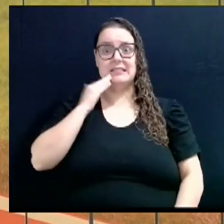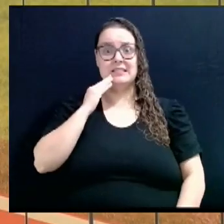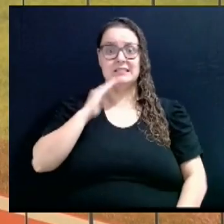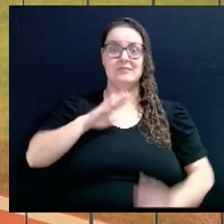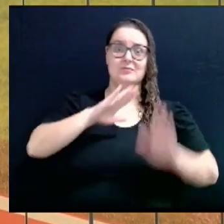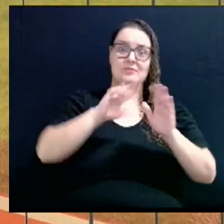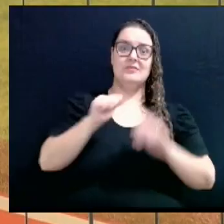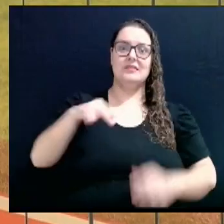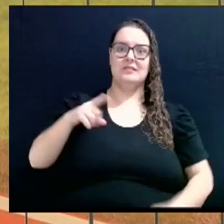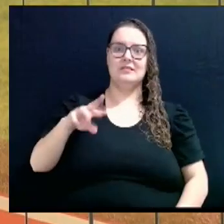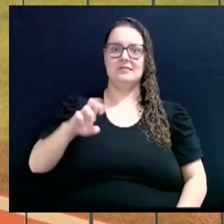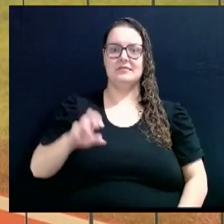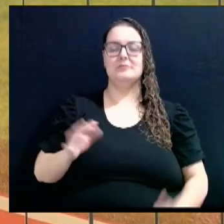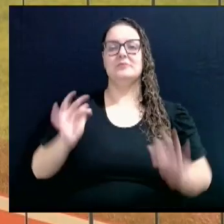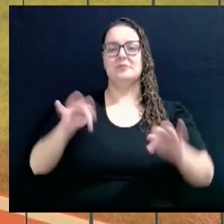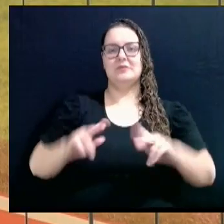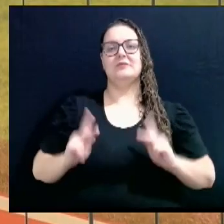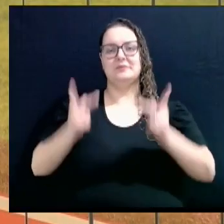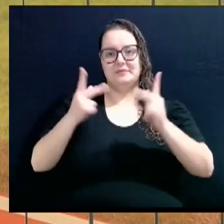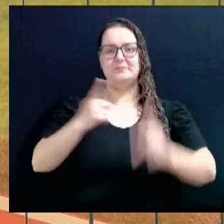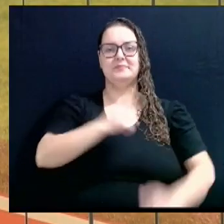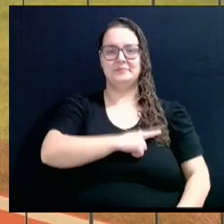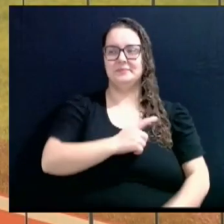fim, vitória do Bugre.